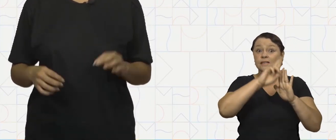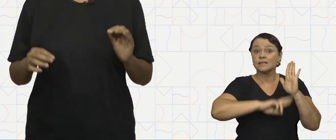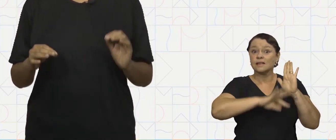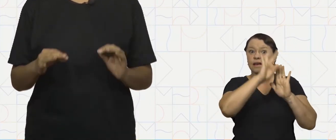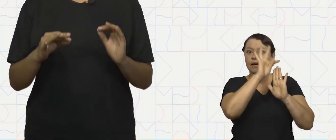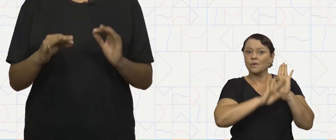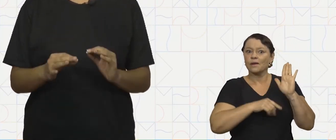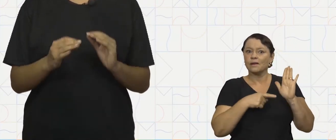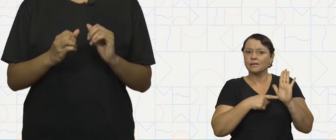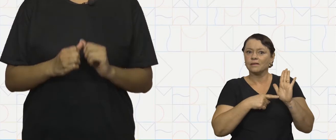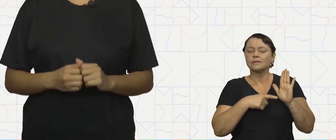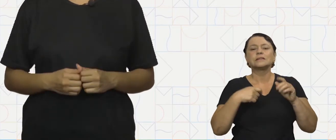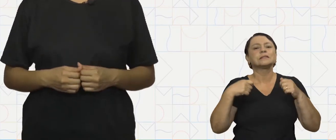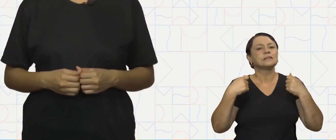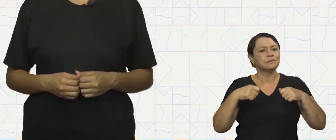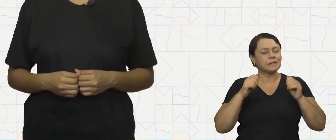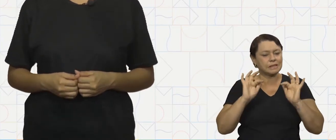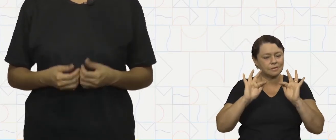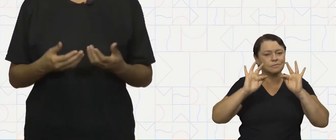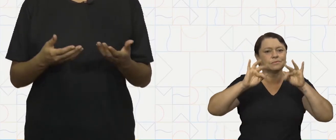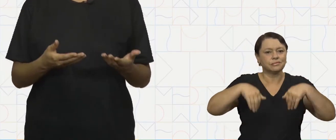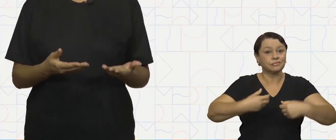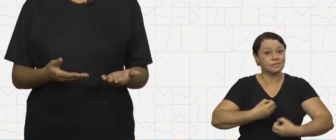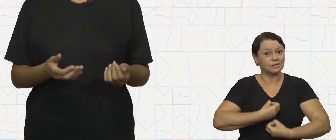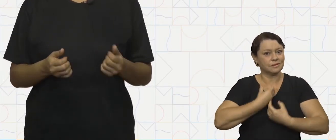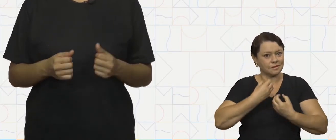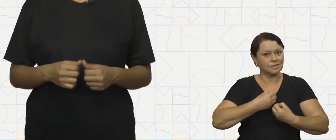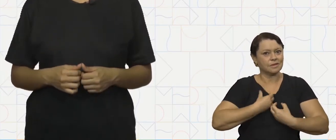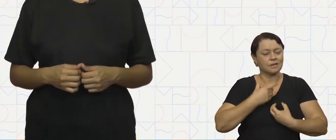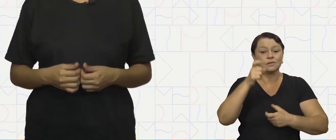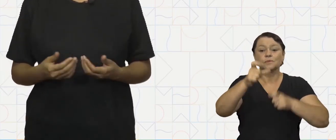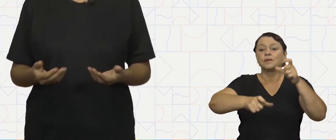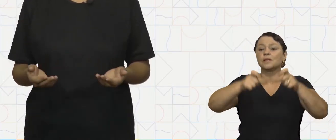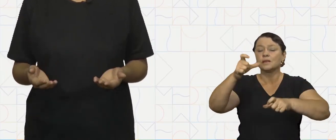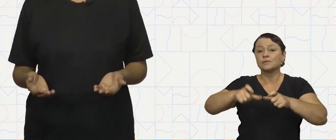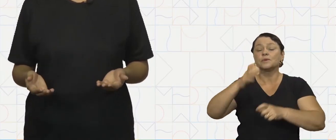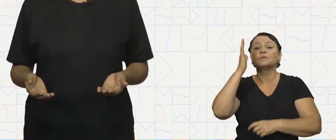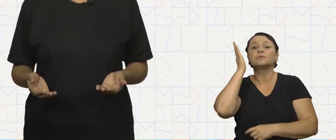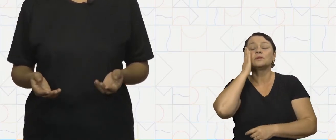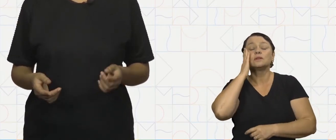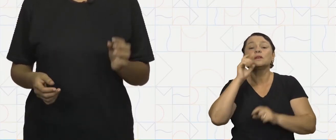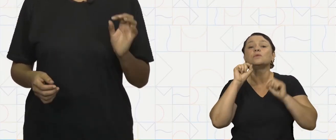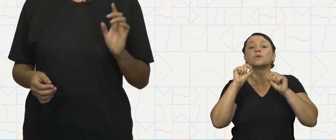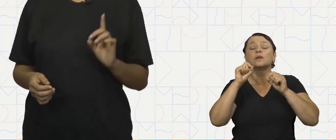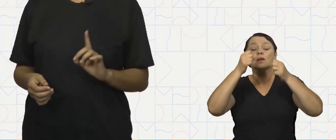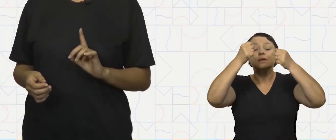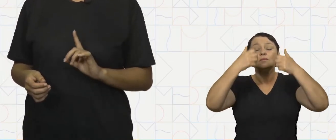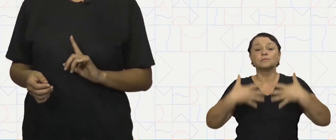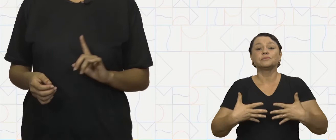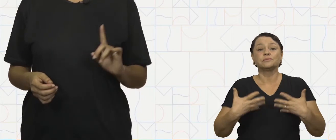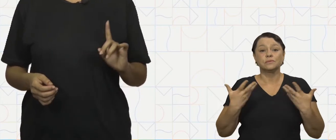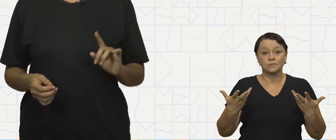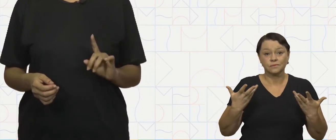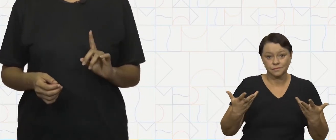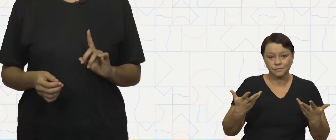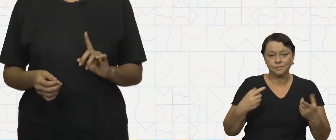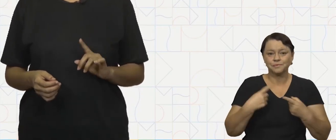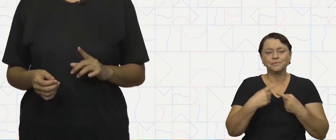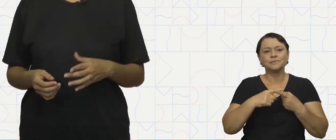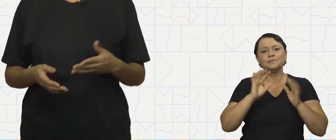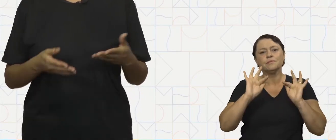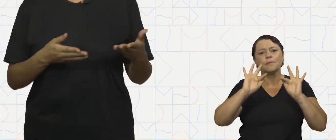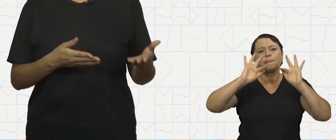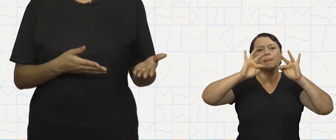Turminha, precisamos concluir a mensagem, para que os ouvintes compreendam o que nós queremos dizer. Se nós terminássemos o relato